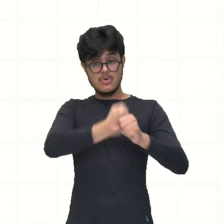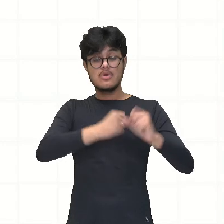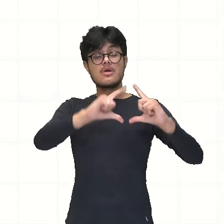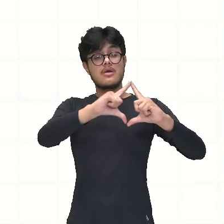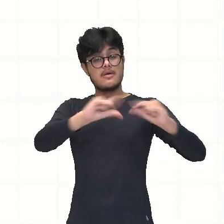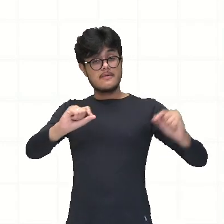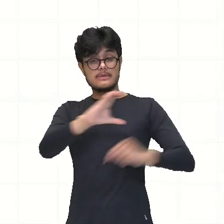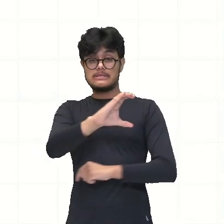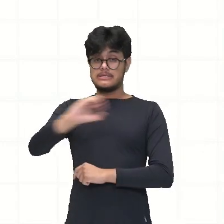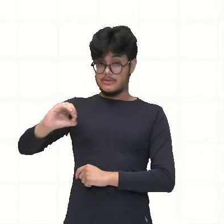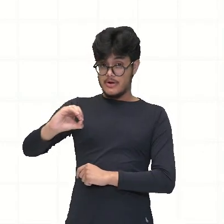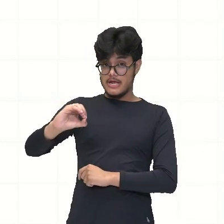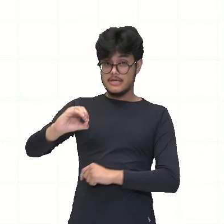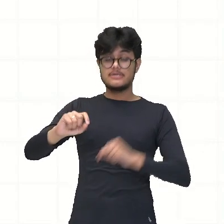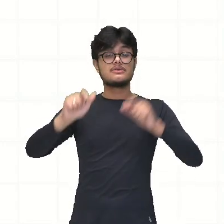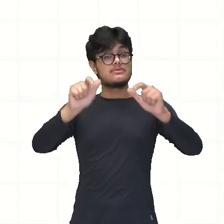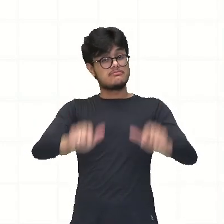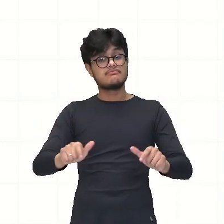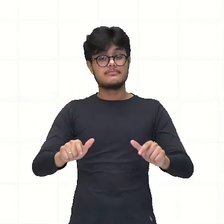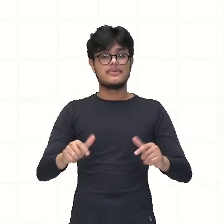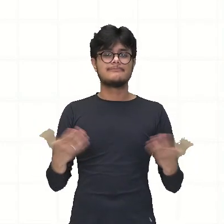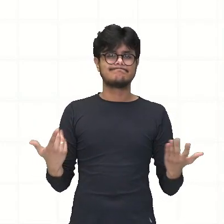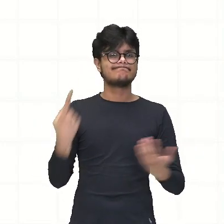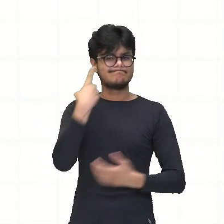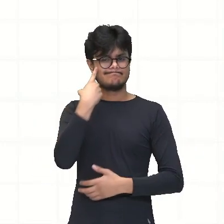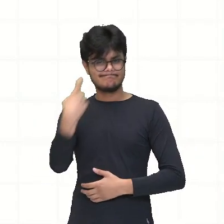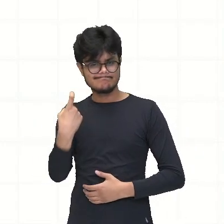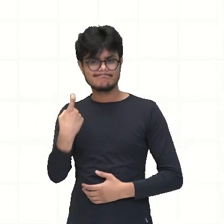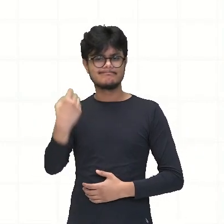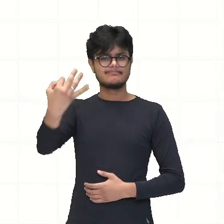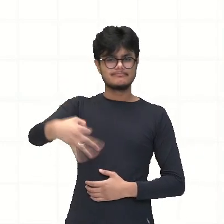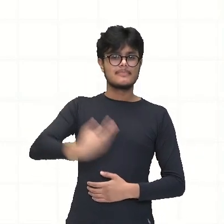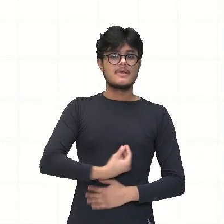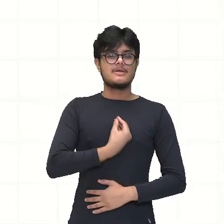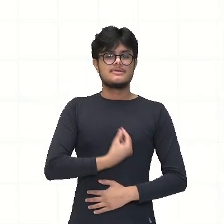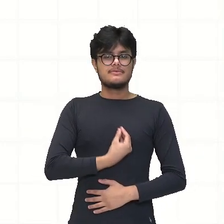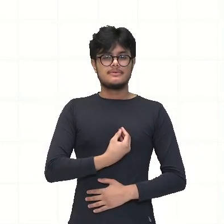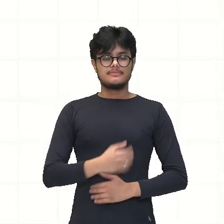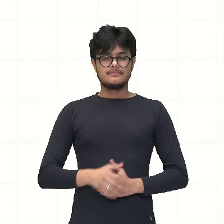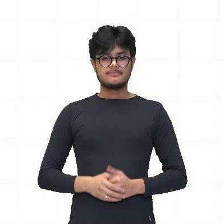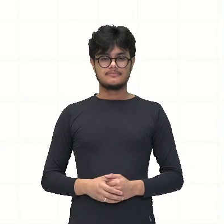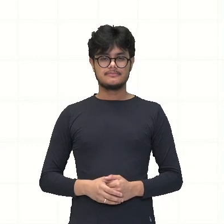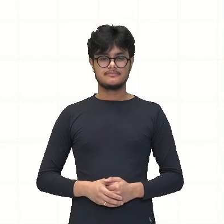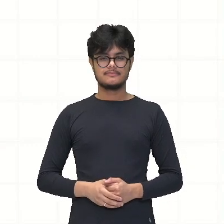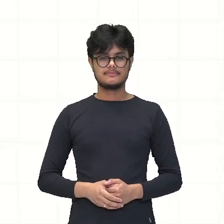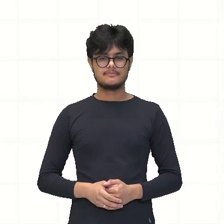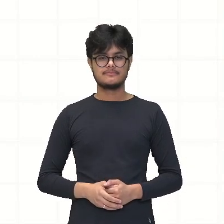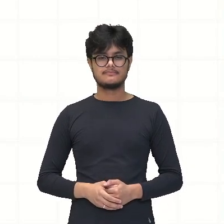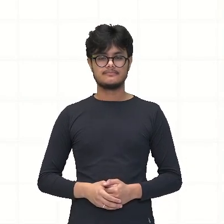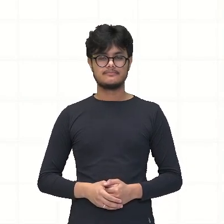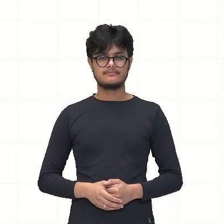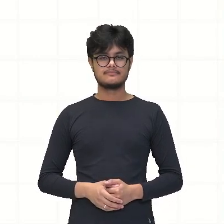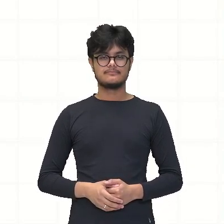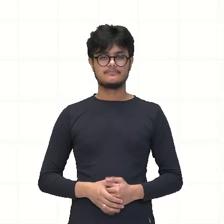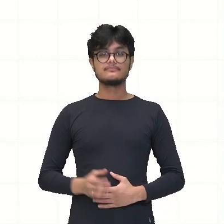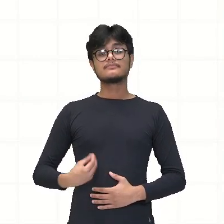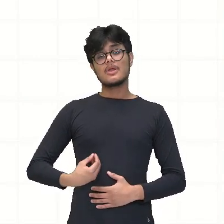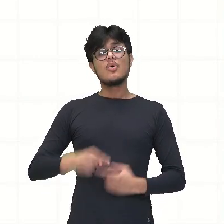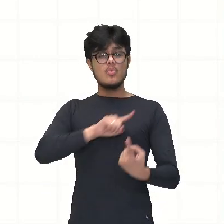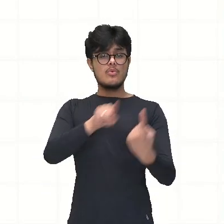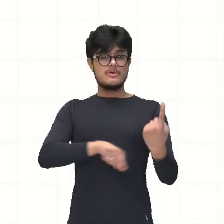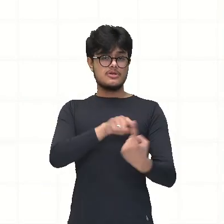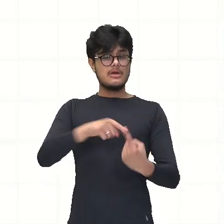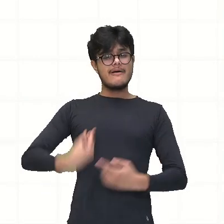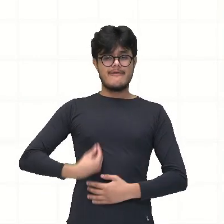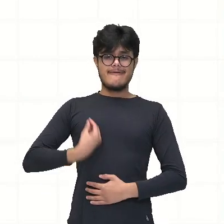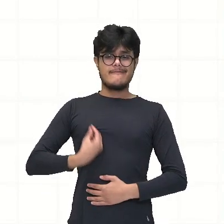região centro-oeste, que atraíram muitos migrantes, tá bom? Em busca de melhores condições de vida.